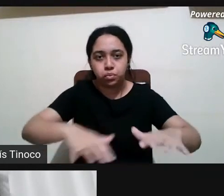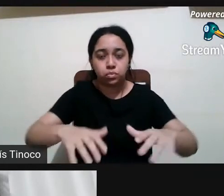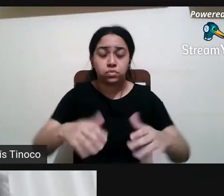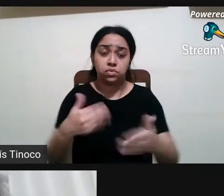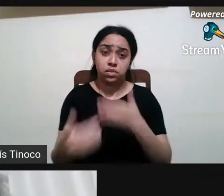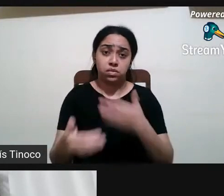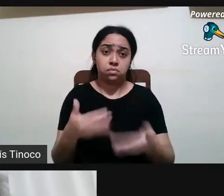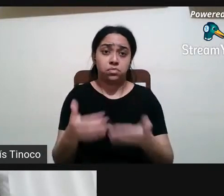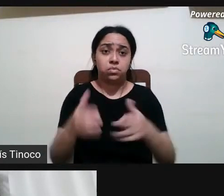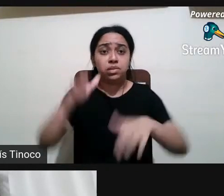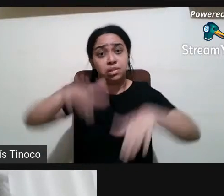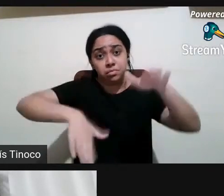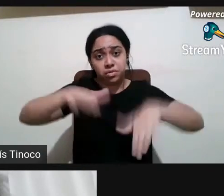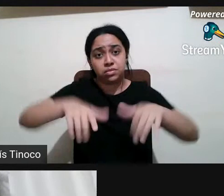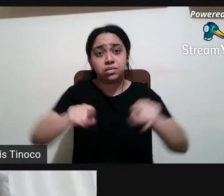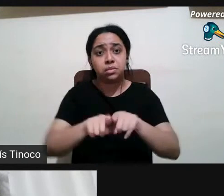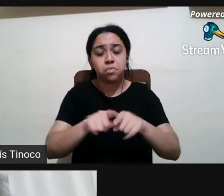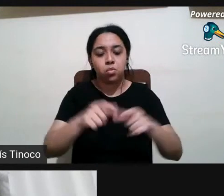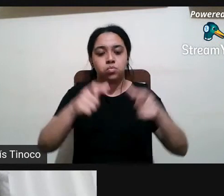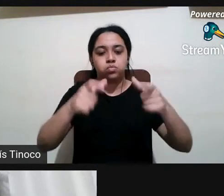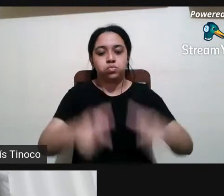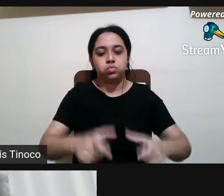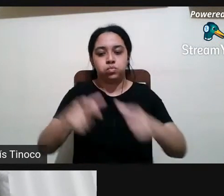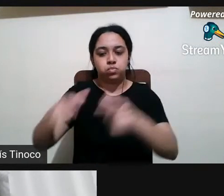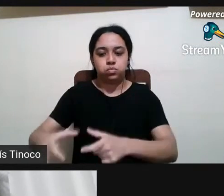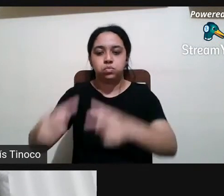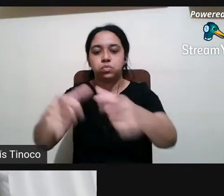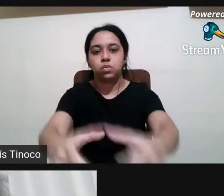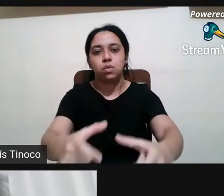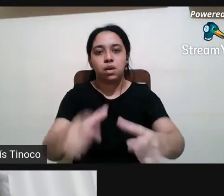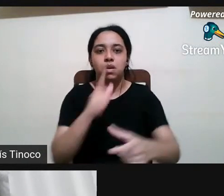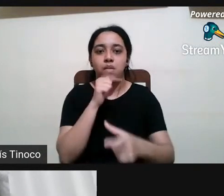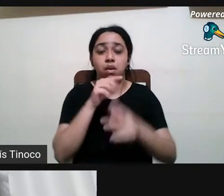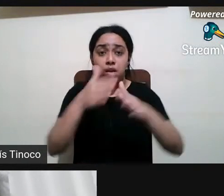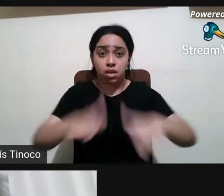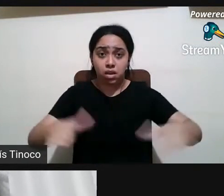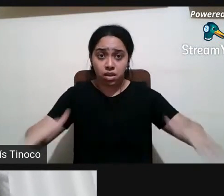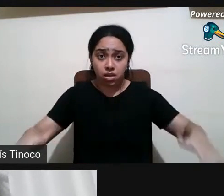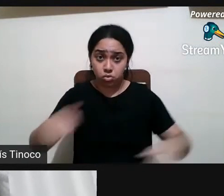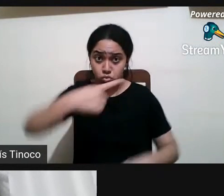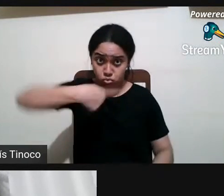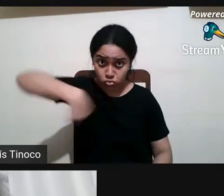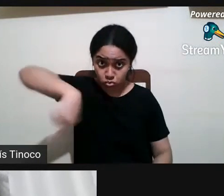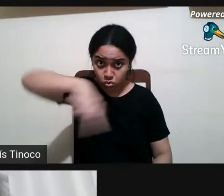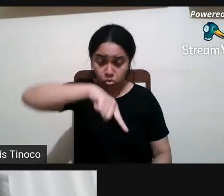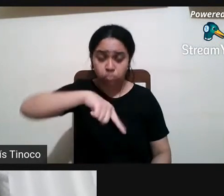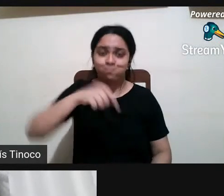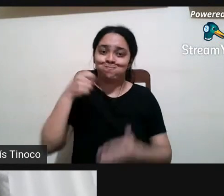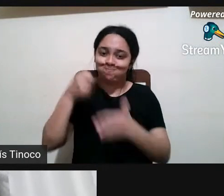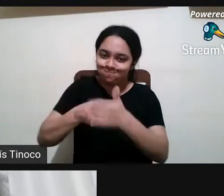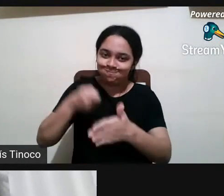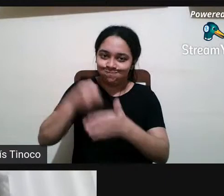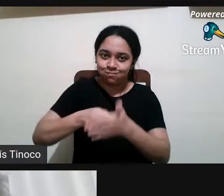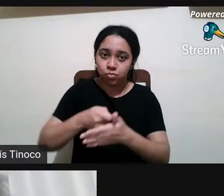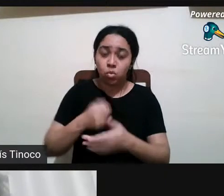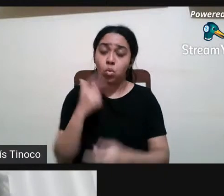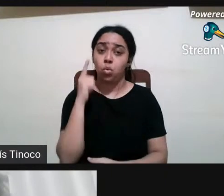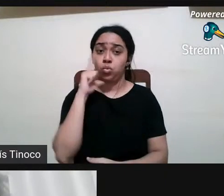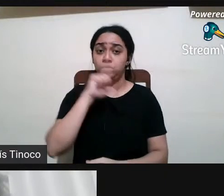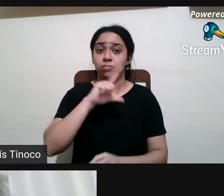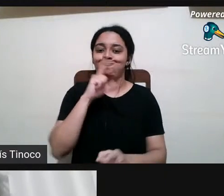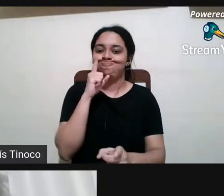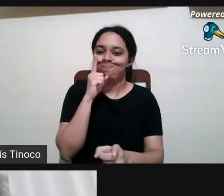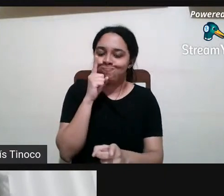desse molusco na coluna d'água, isso vai influenciar. Então, a gente aqui continua insistindo em conseguir identificar uma